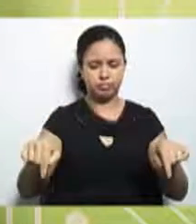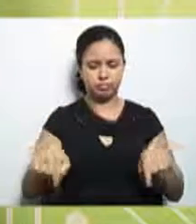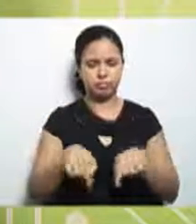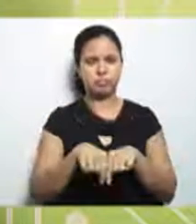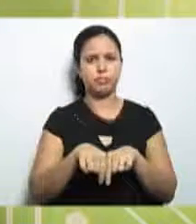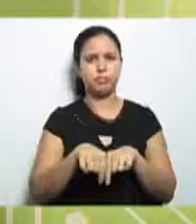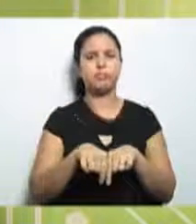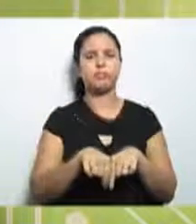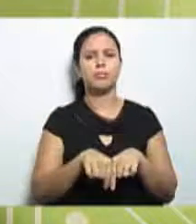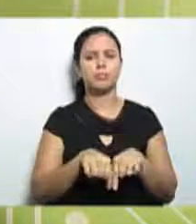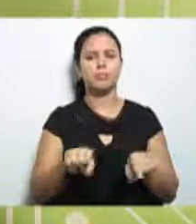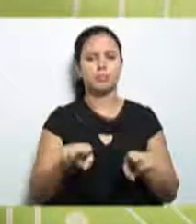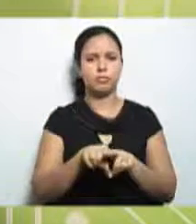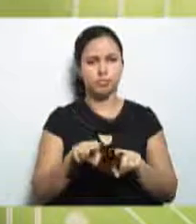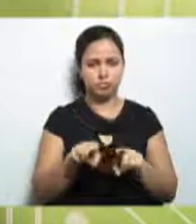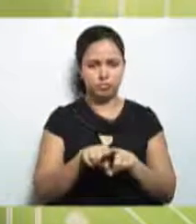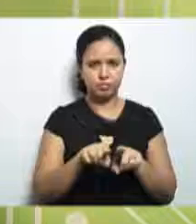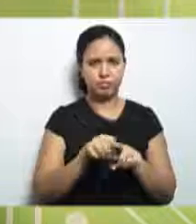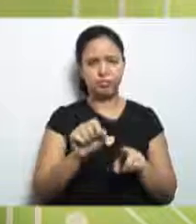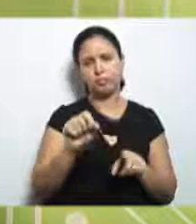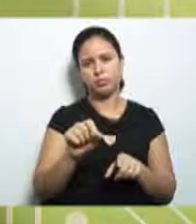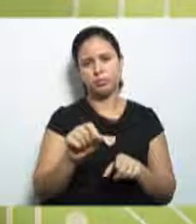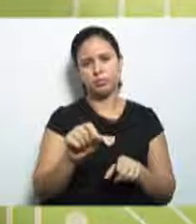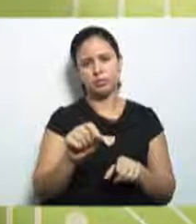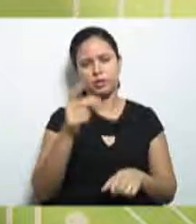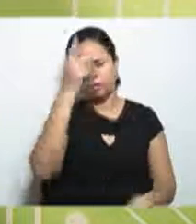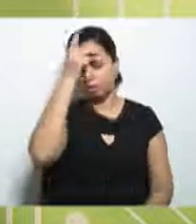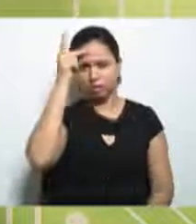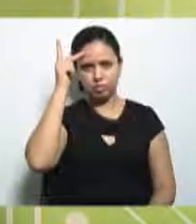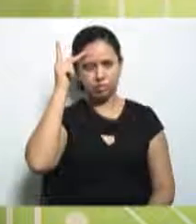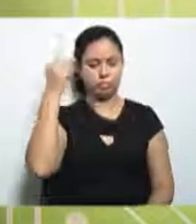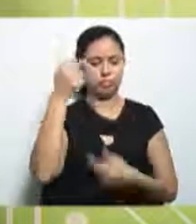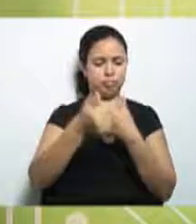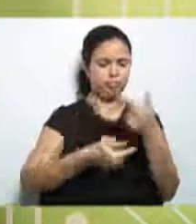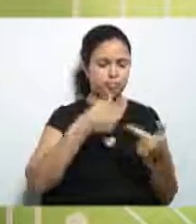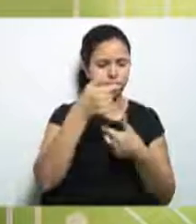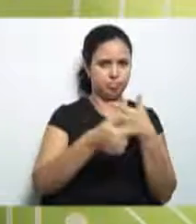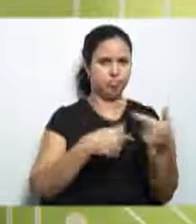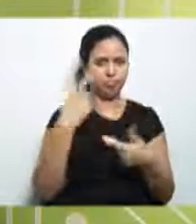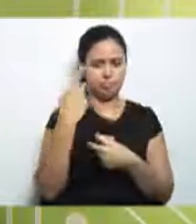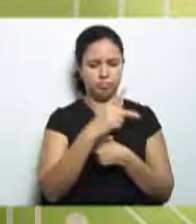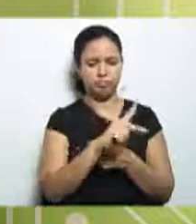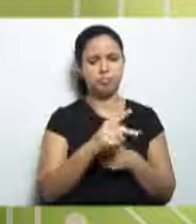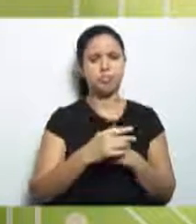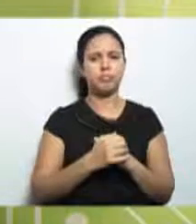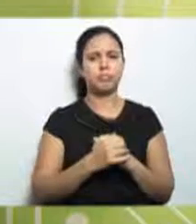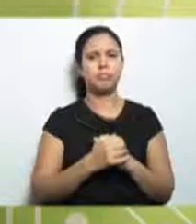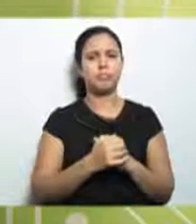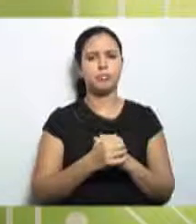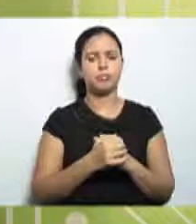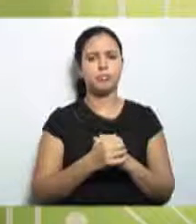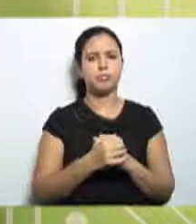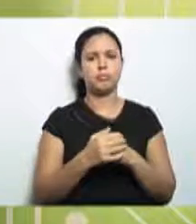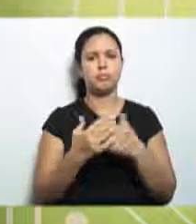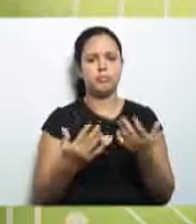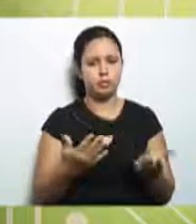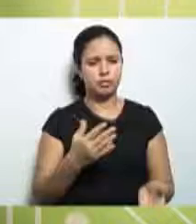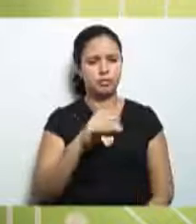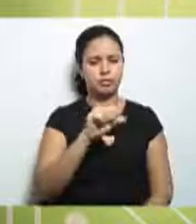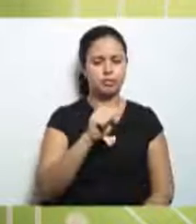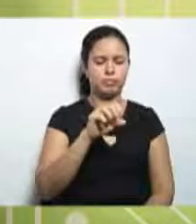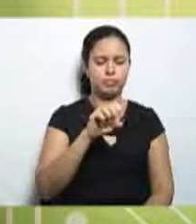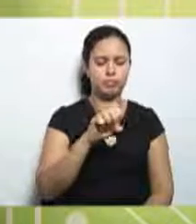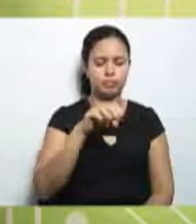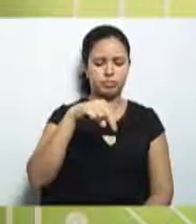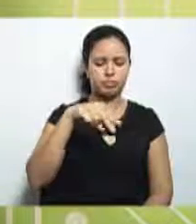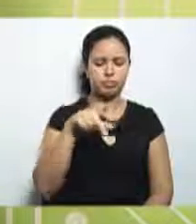da terra e daquilo que a pessoa que estava na terra dele produzia. Esse senhor prestava conta a um rei. Só que no caso